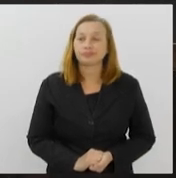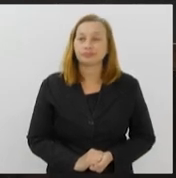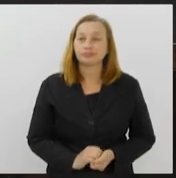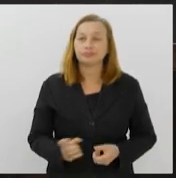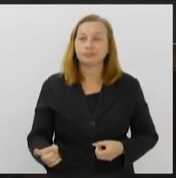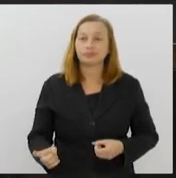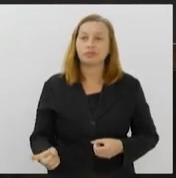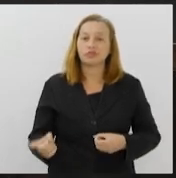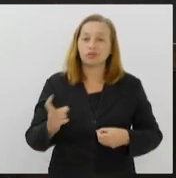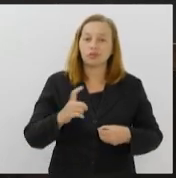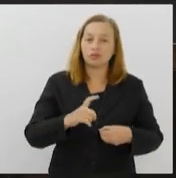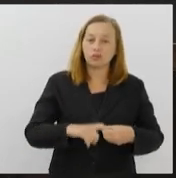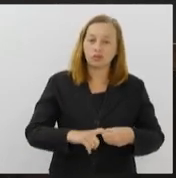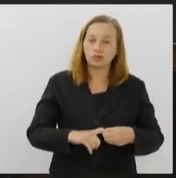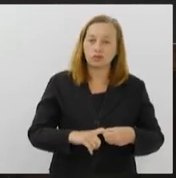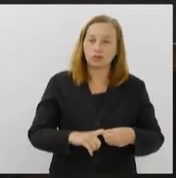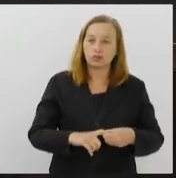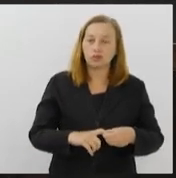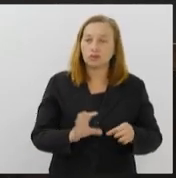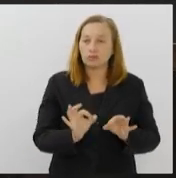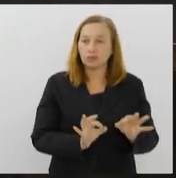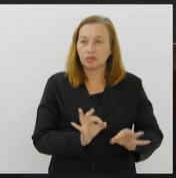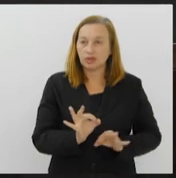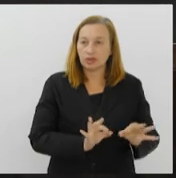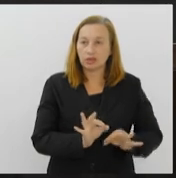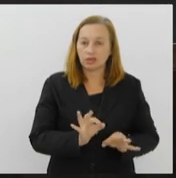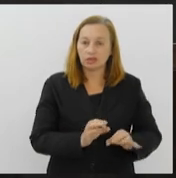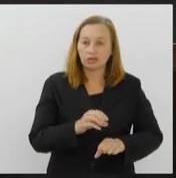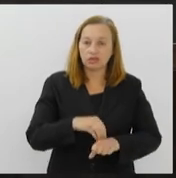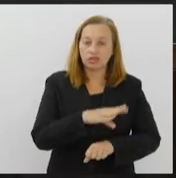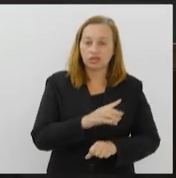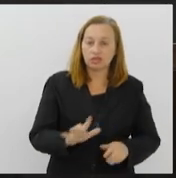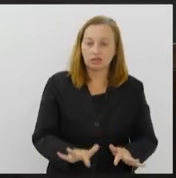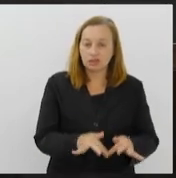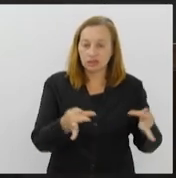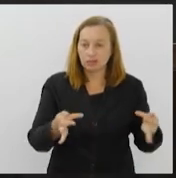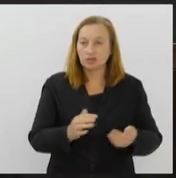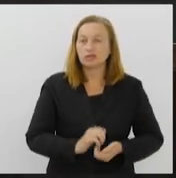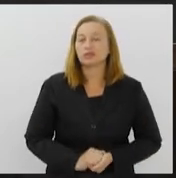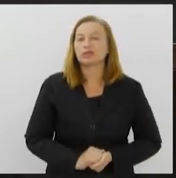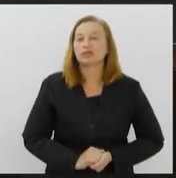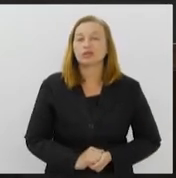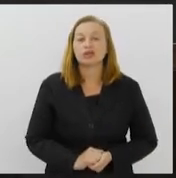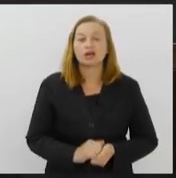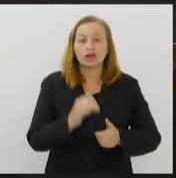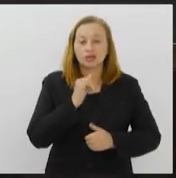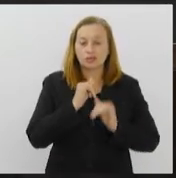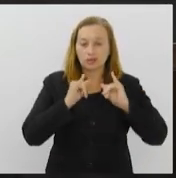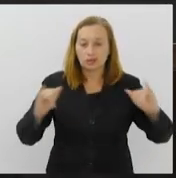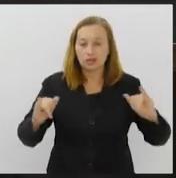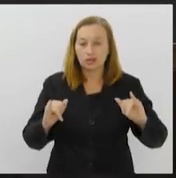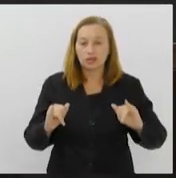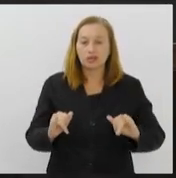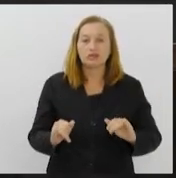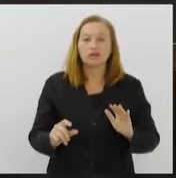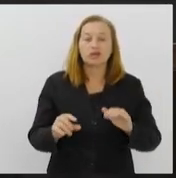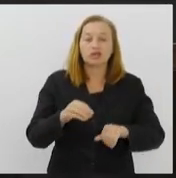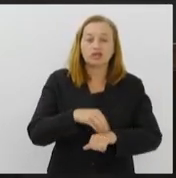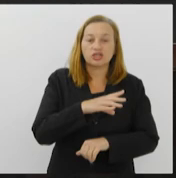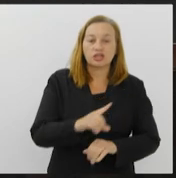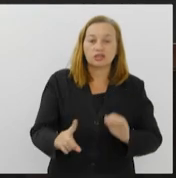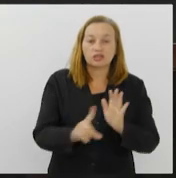Retorno ao autor para elaborar a indicação simples. Anuncio, indicação legislativa